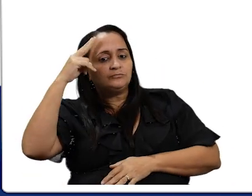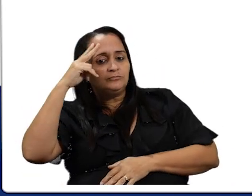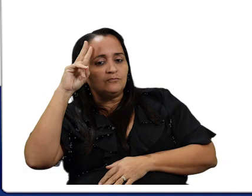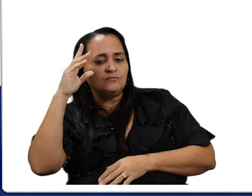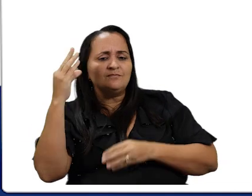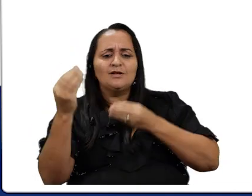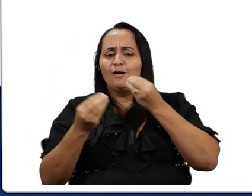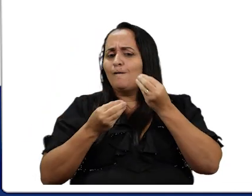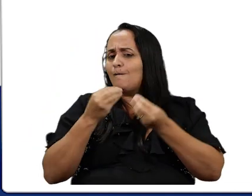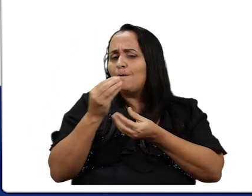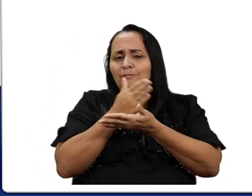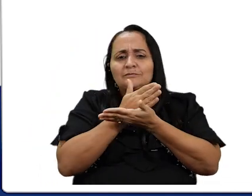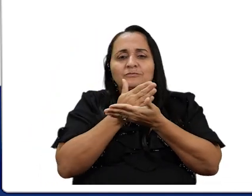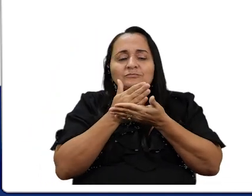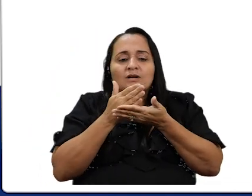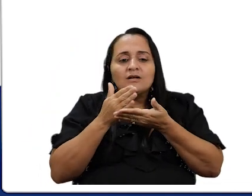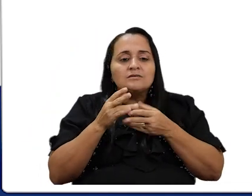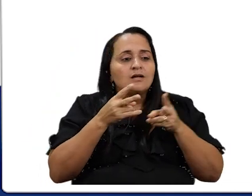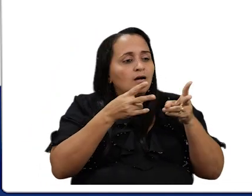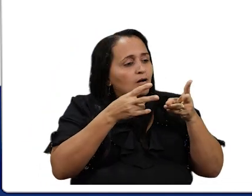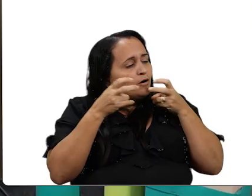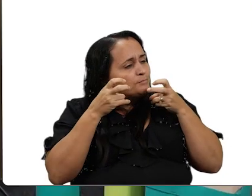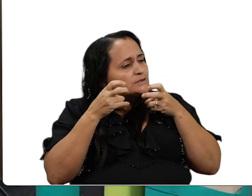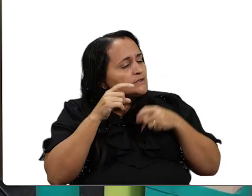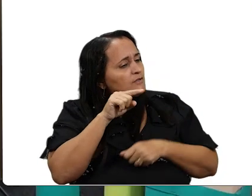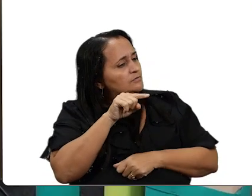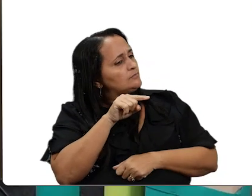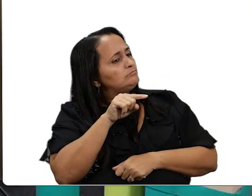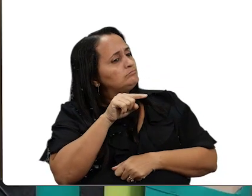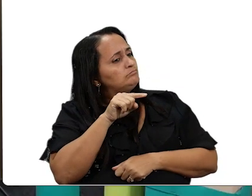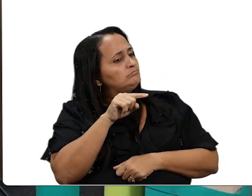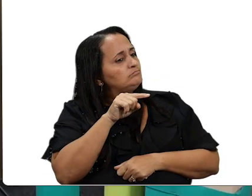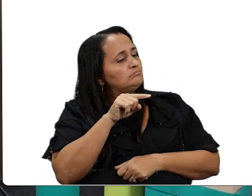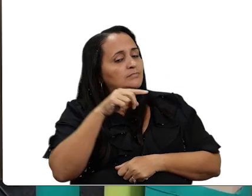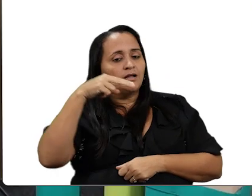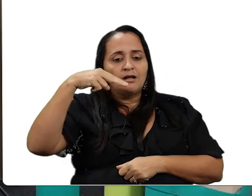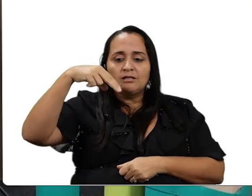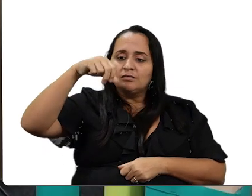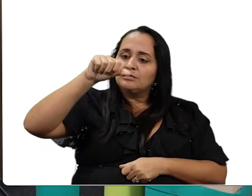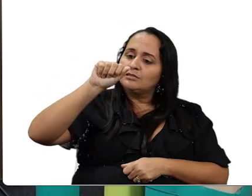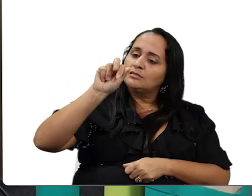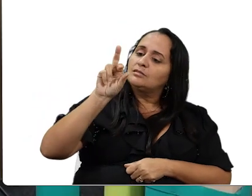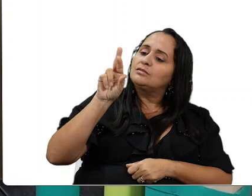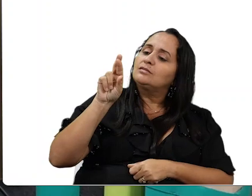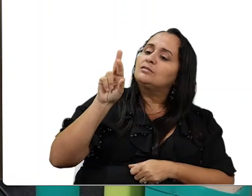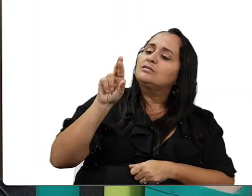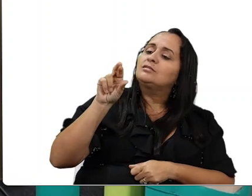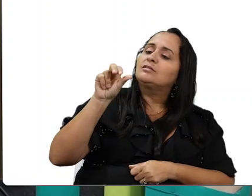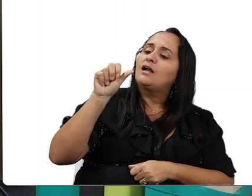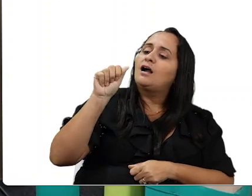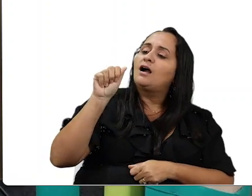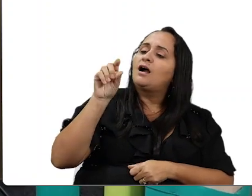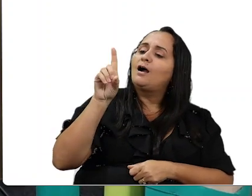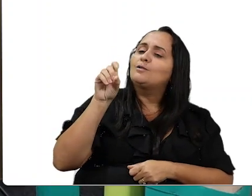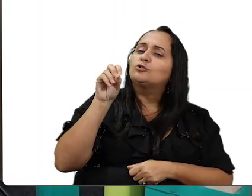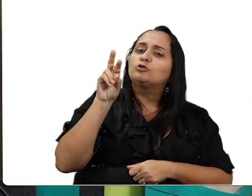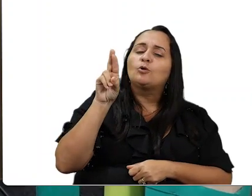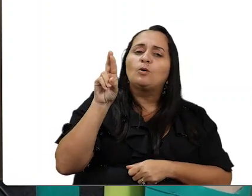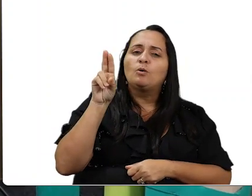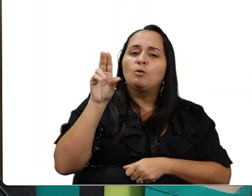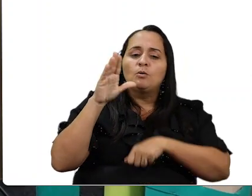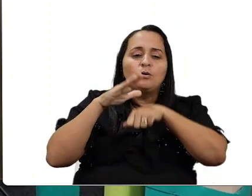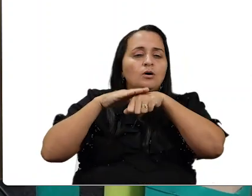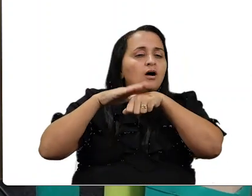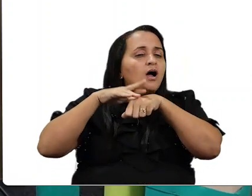discurso. Então, observe no texto como o narrador é importante, assim como na partida de